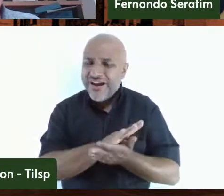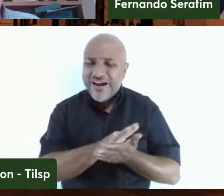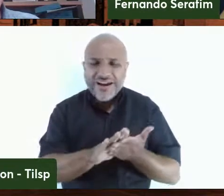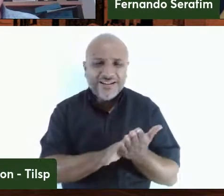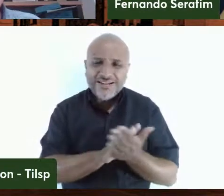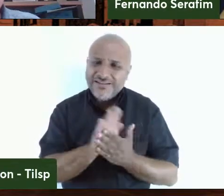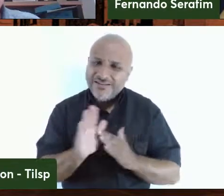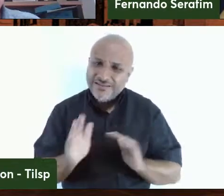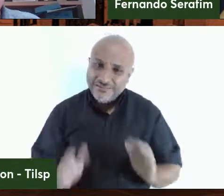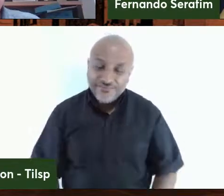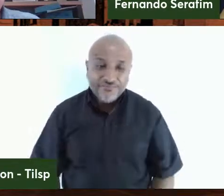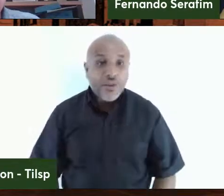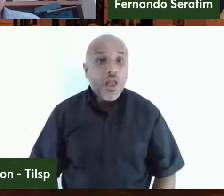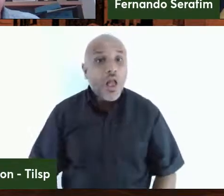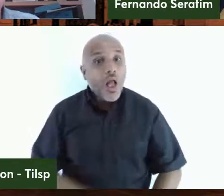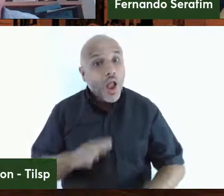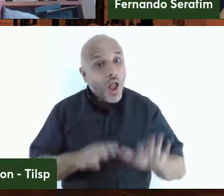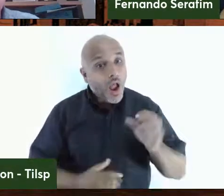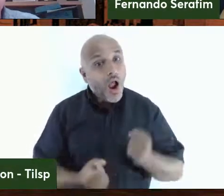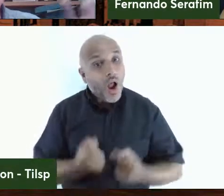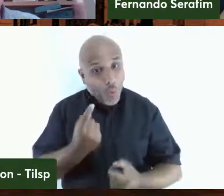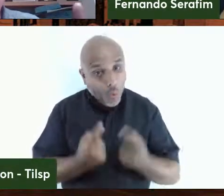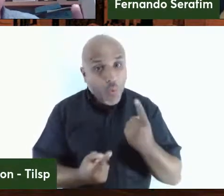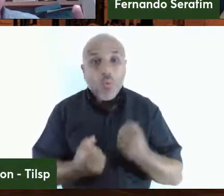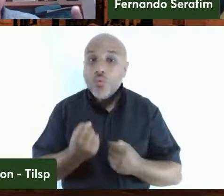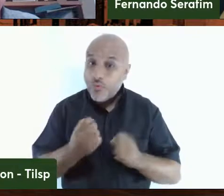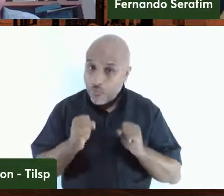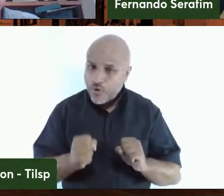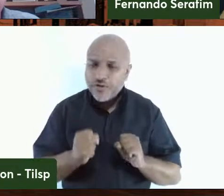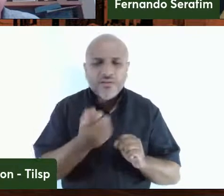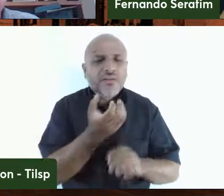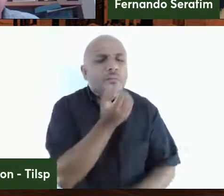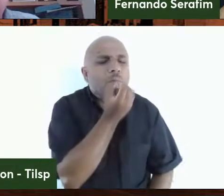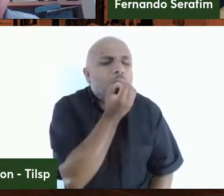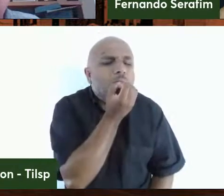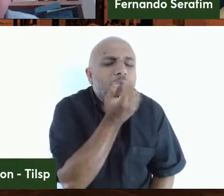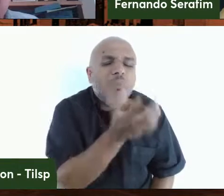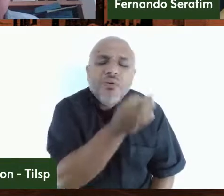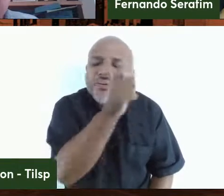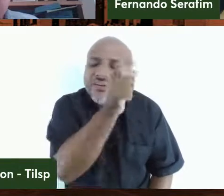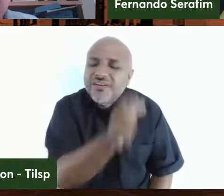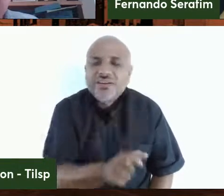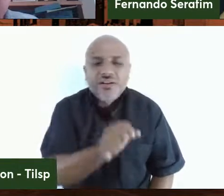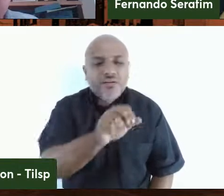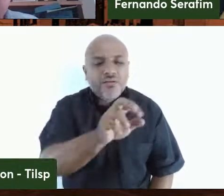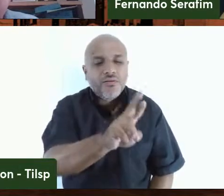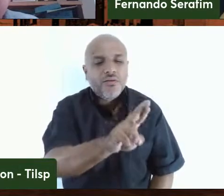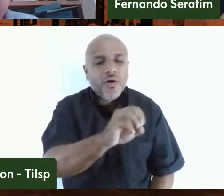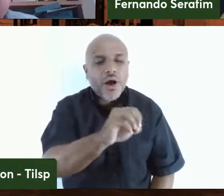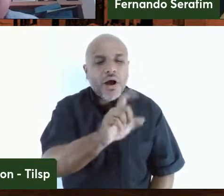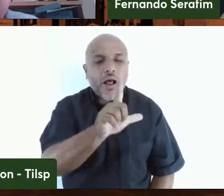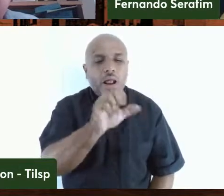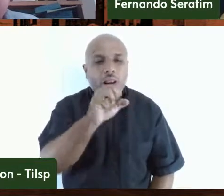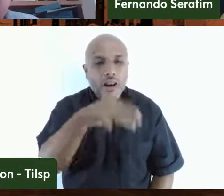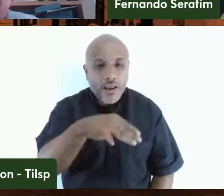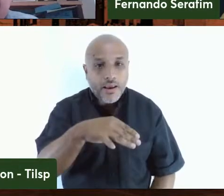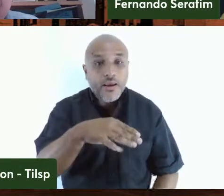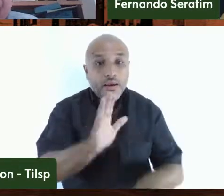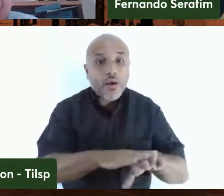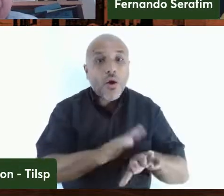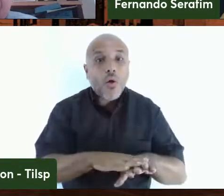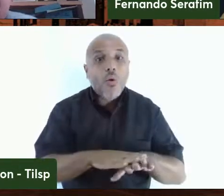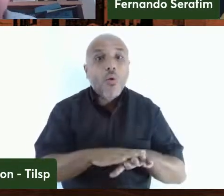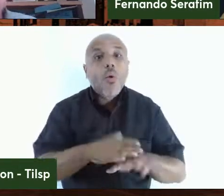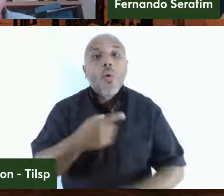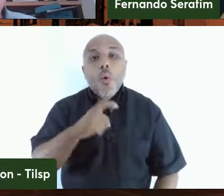Né? Alguns podem ser generosos, como o Halim, né? O pai dos gêmeos e avô